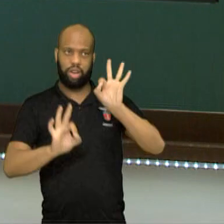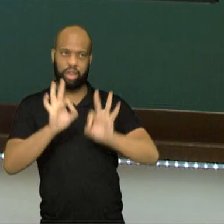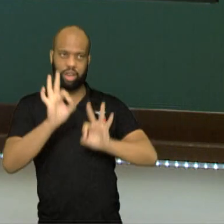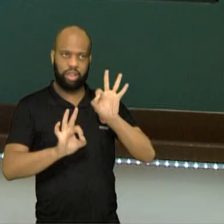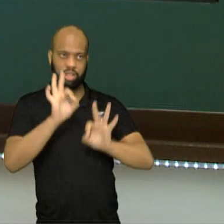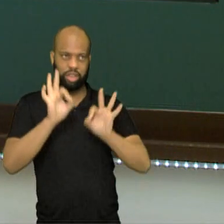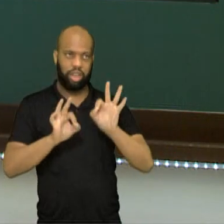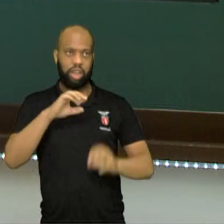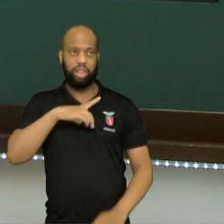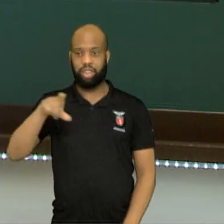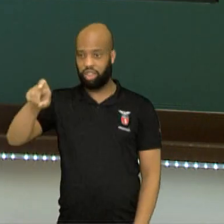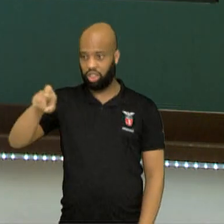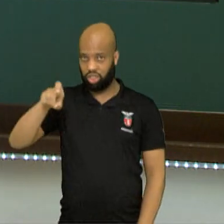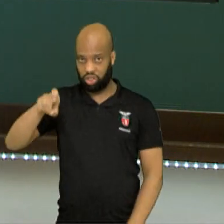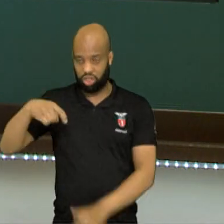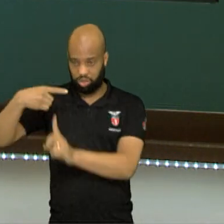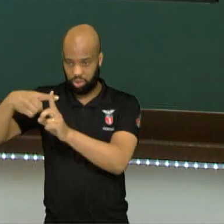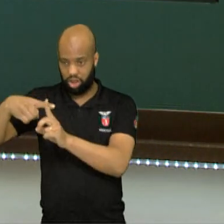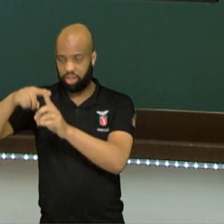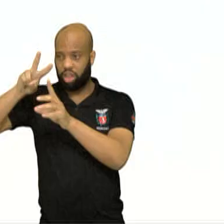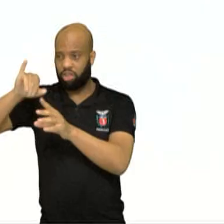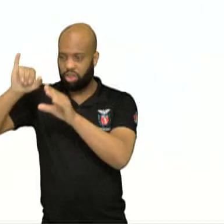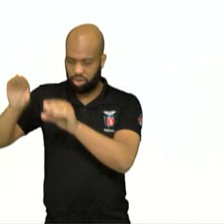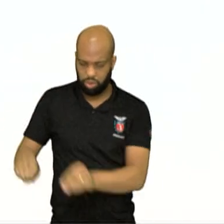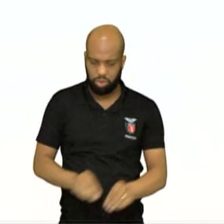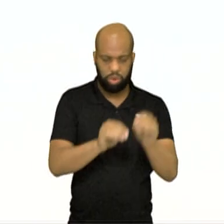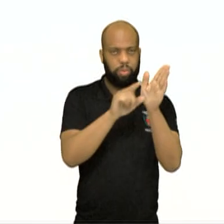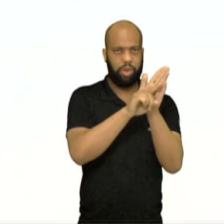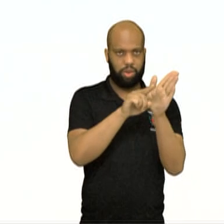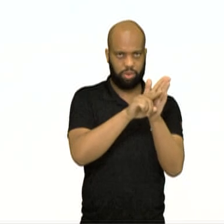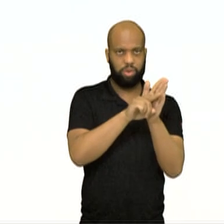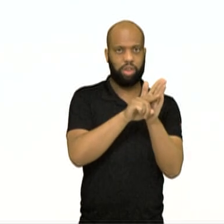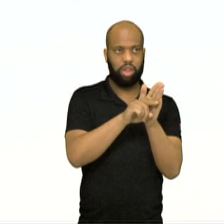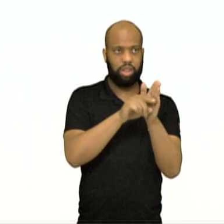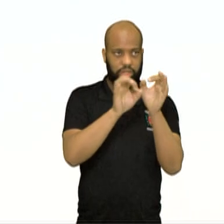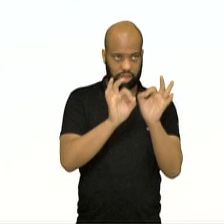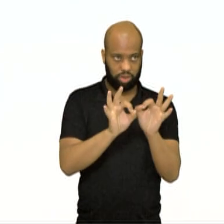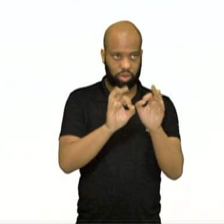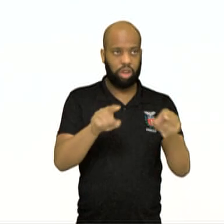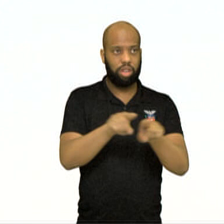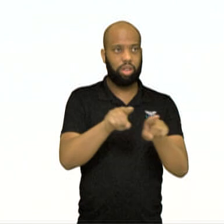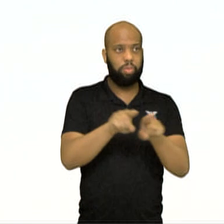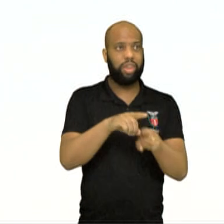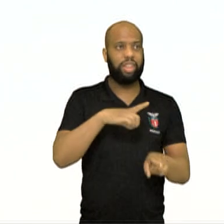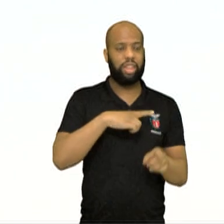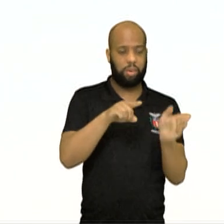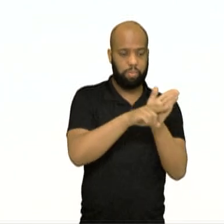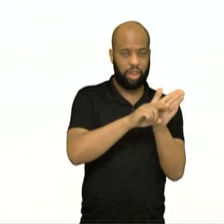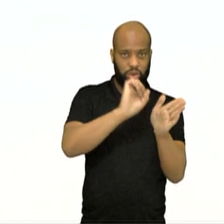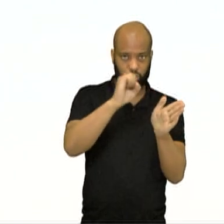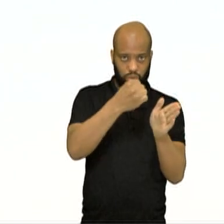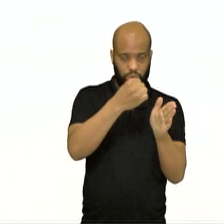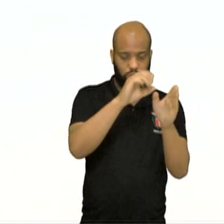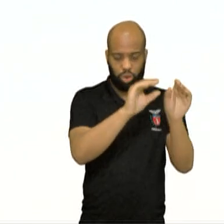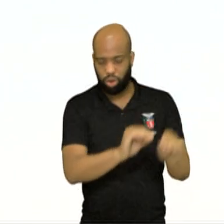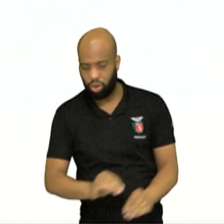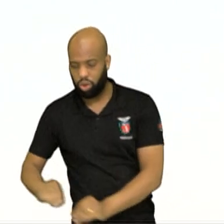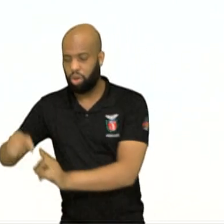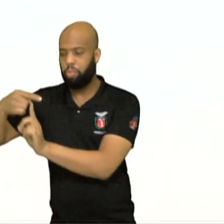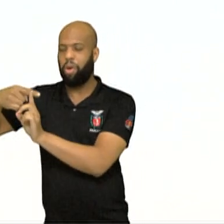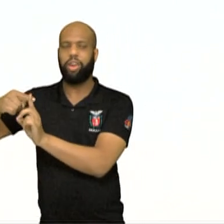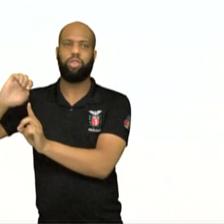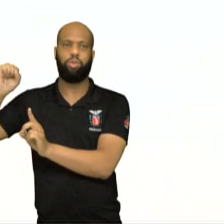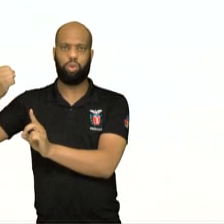igualdade, usando a adição uma vez para tirar o menos 8. Para tirar o menos 8, eu vou somar com